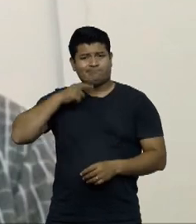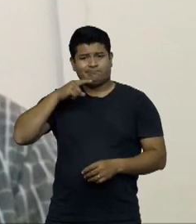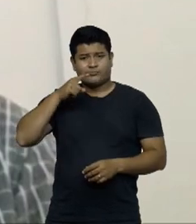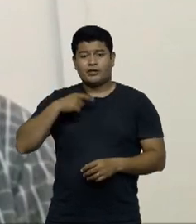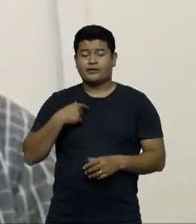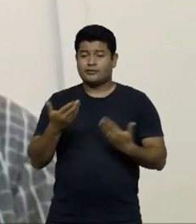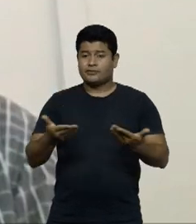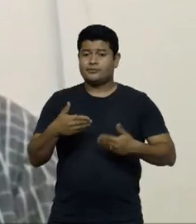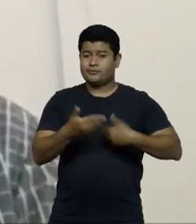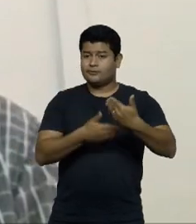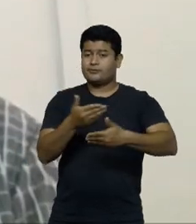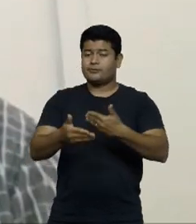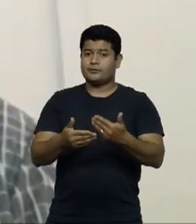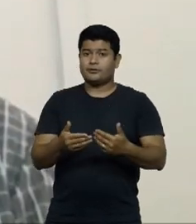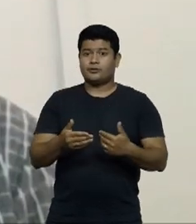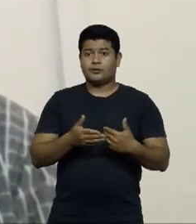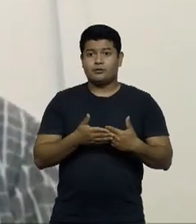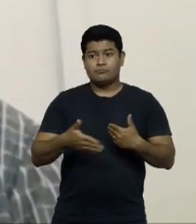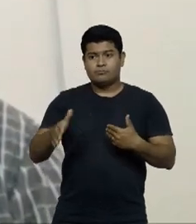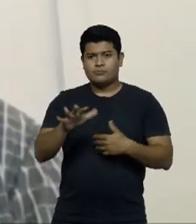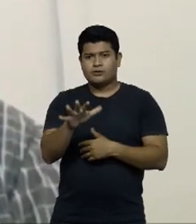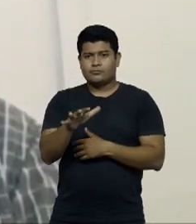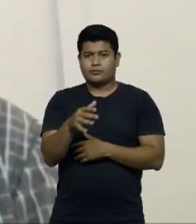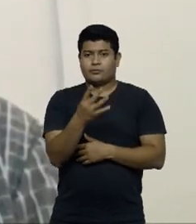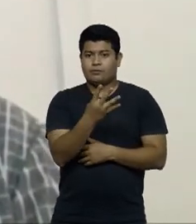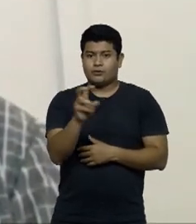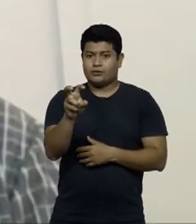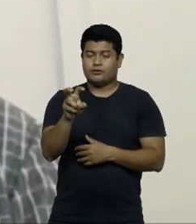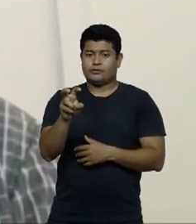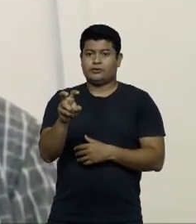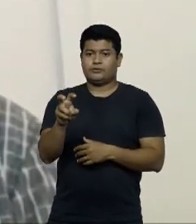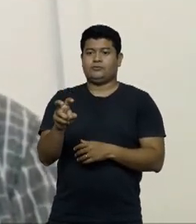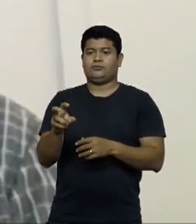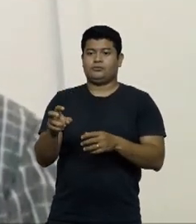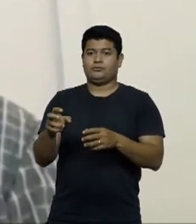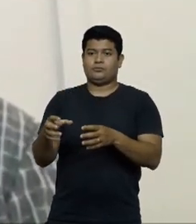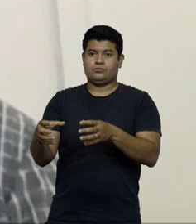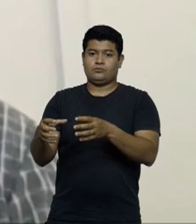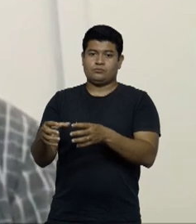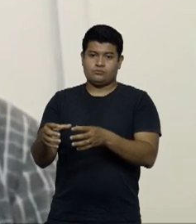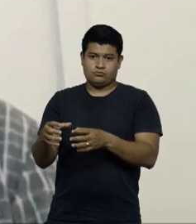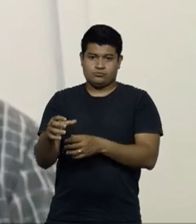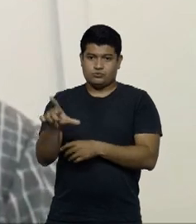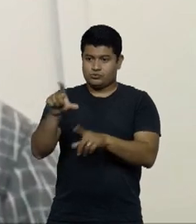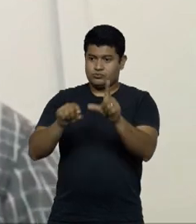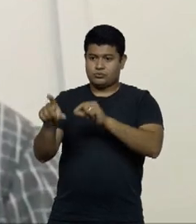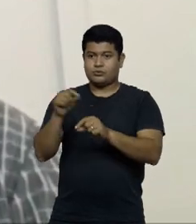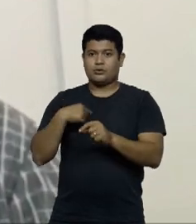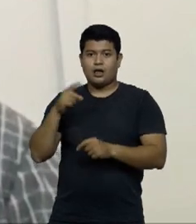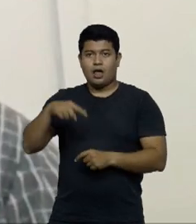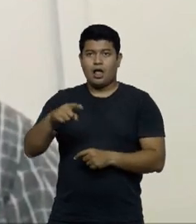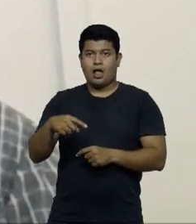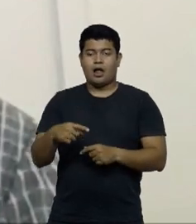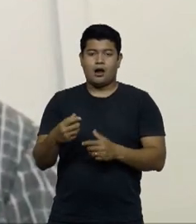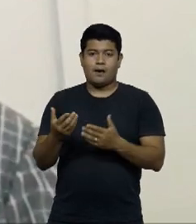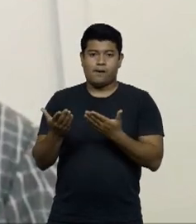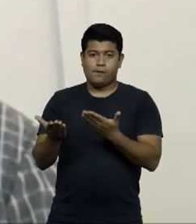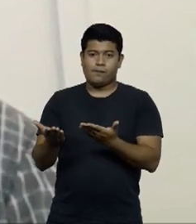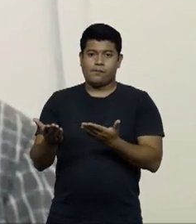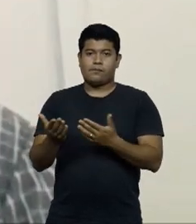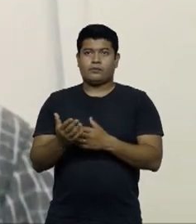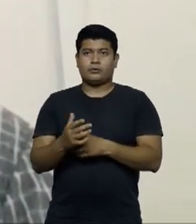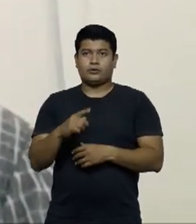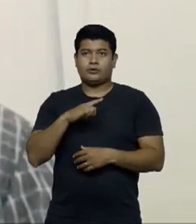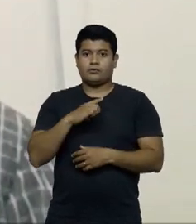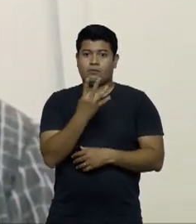inicialmente a gente previa 45 mil candidatos que era a marca Histórica de pedaço de tecido sempre teve em torno de